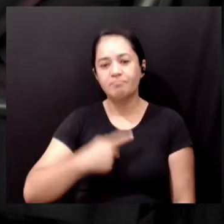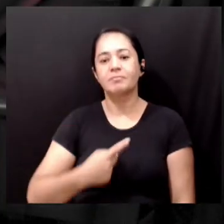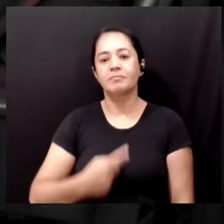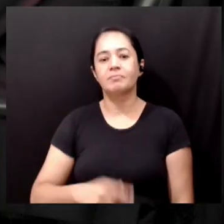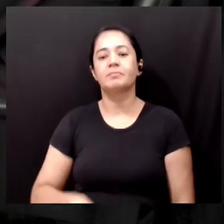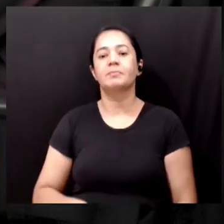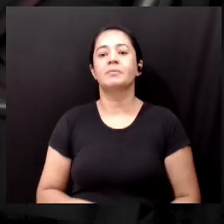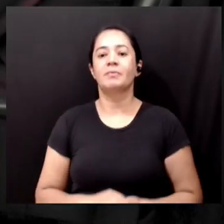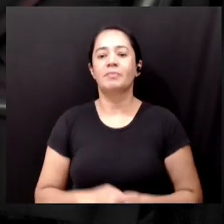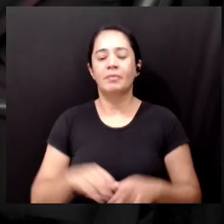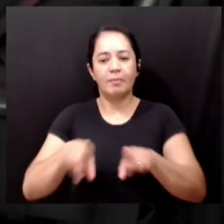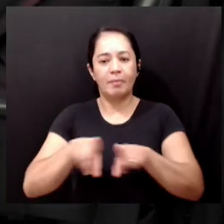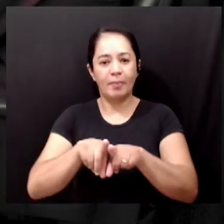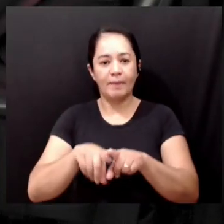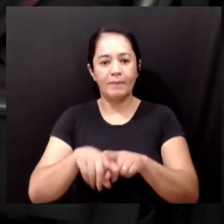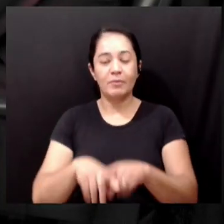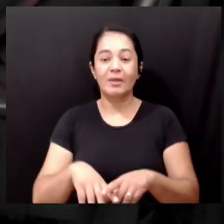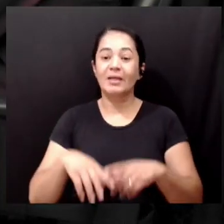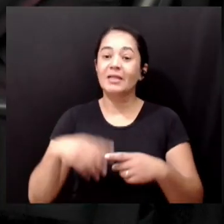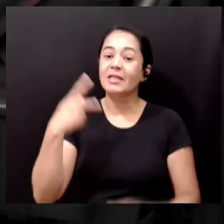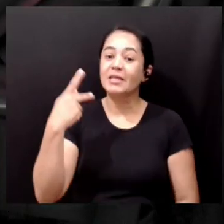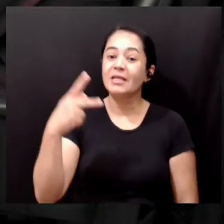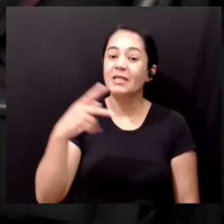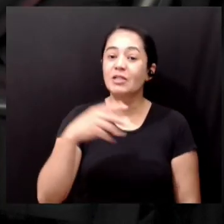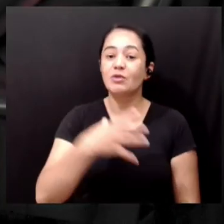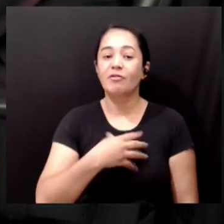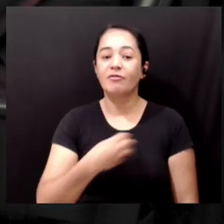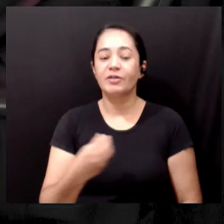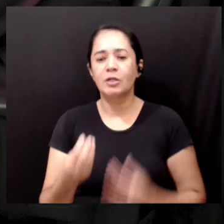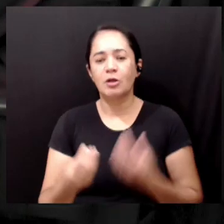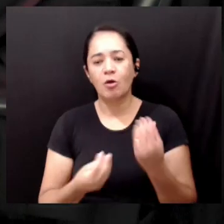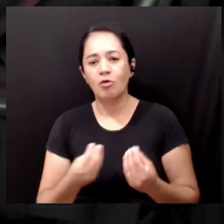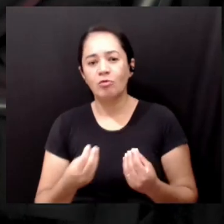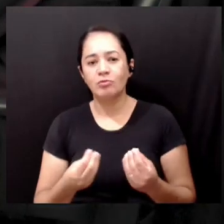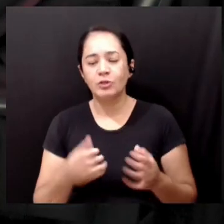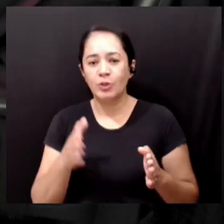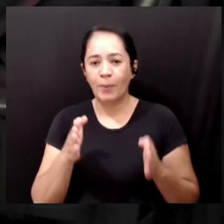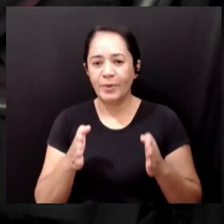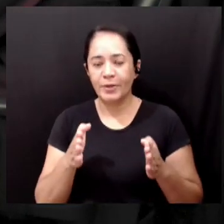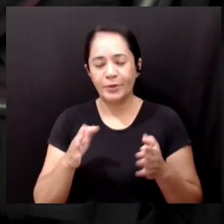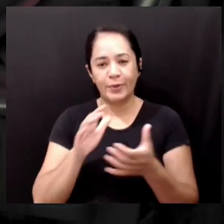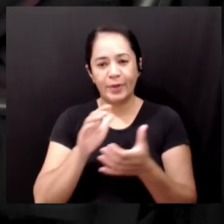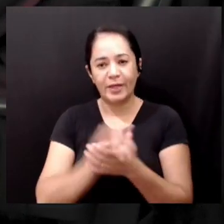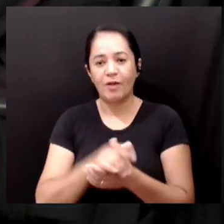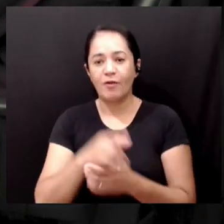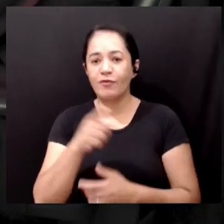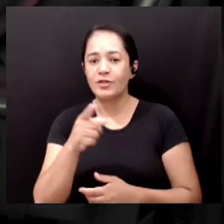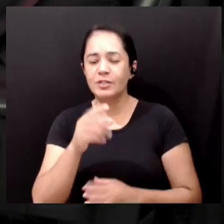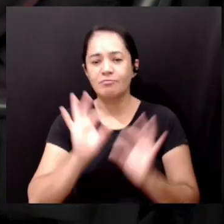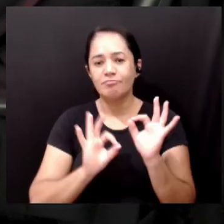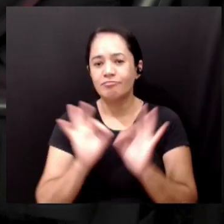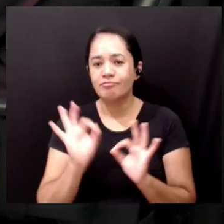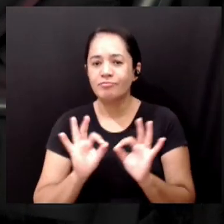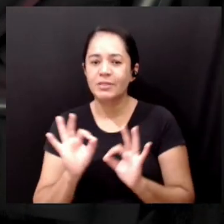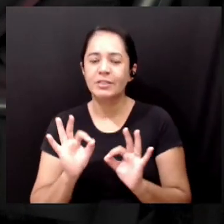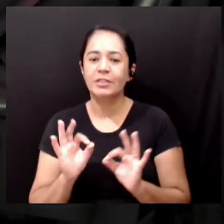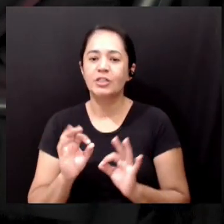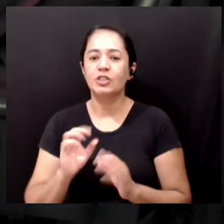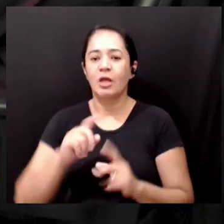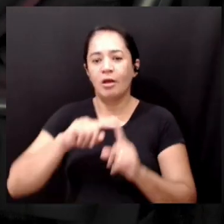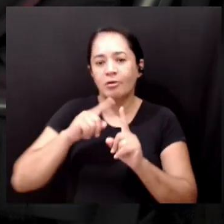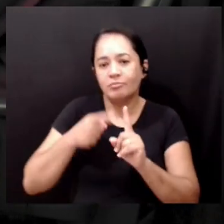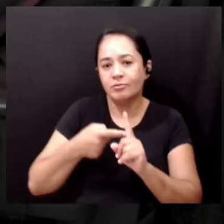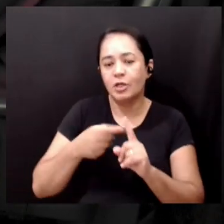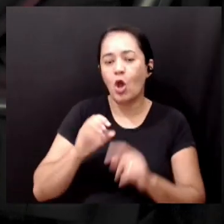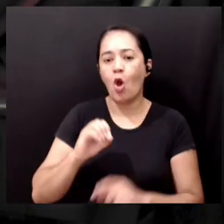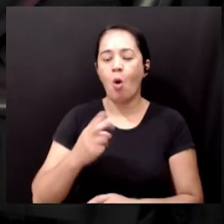a Sofia, ela, depois desse momento do casamento, vocês planejaram ou não, não foi planejado? Como que foi